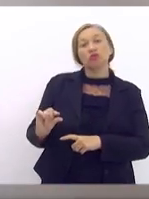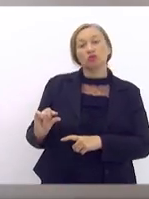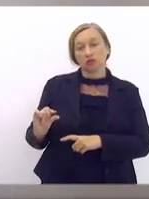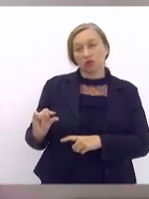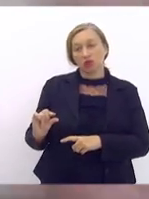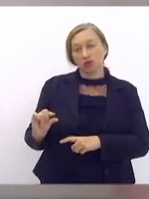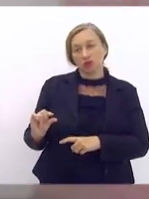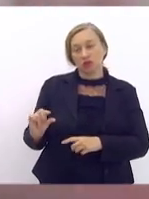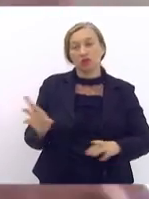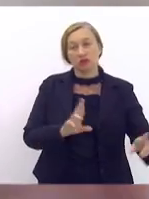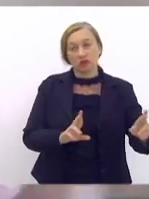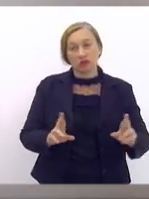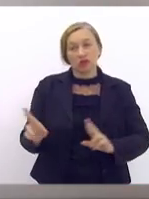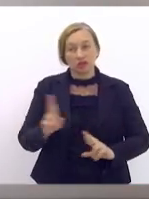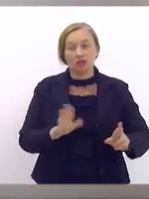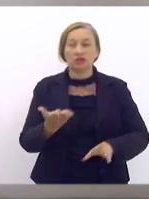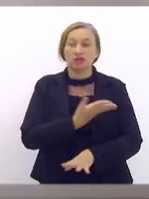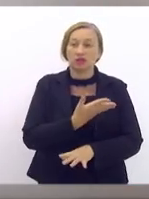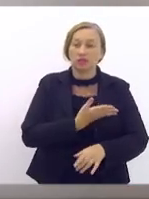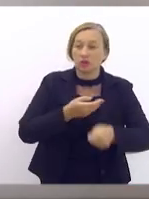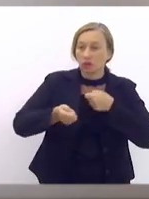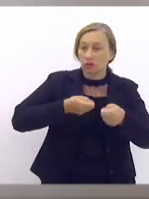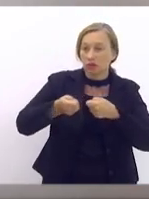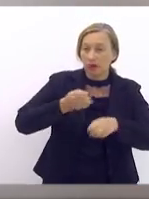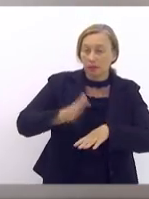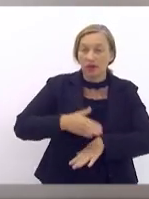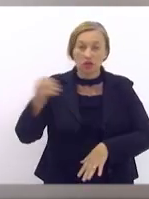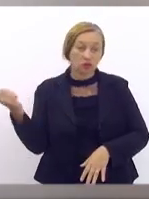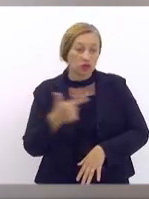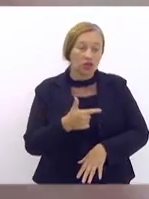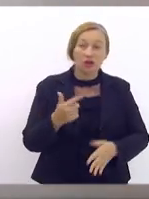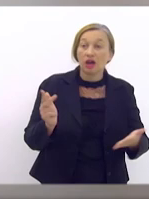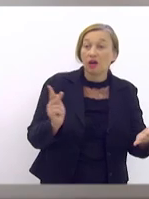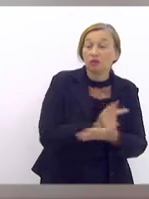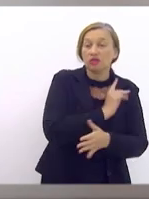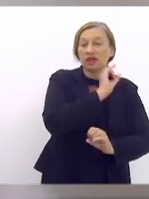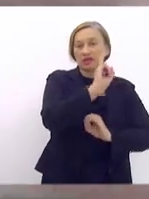que é uma violência, digamos, mais controlável do que aquela que acontece nas redes, que